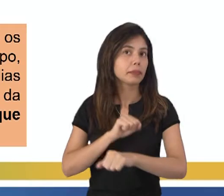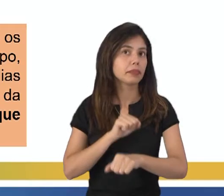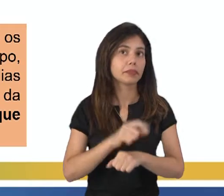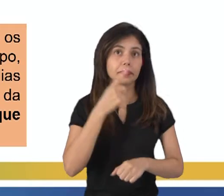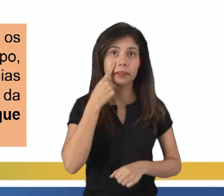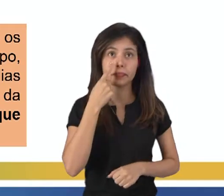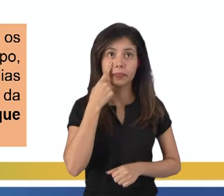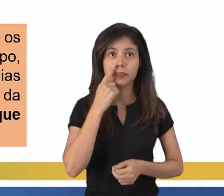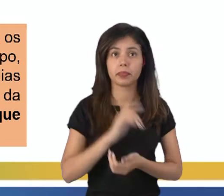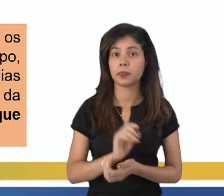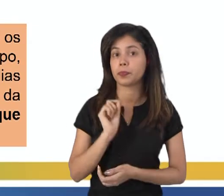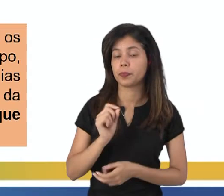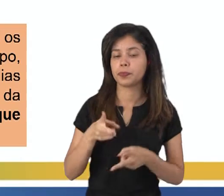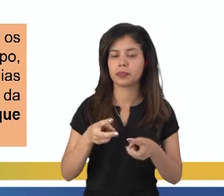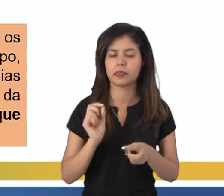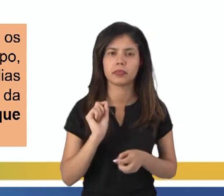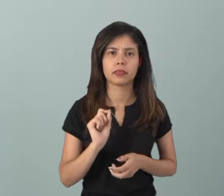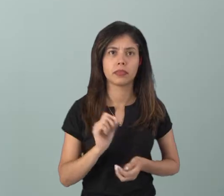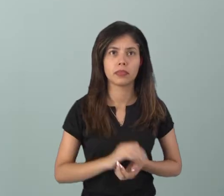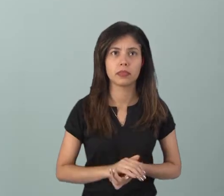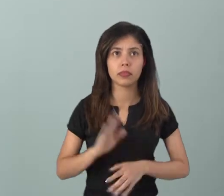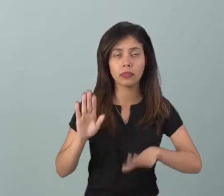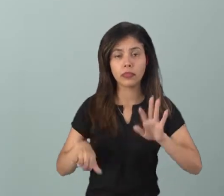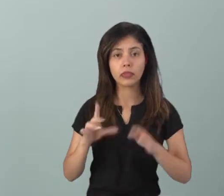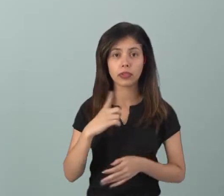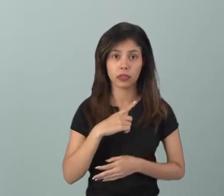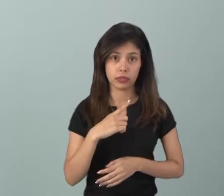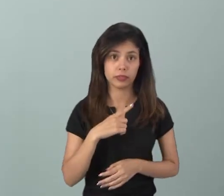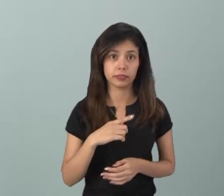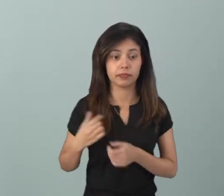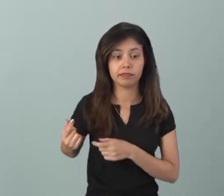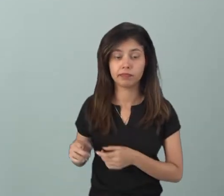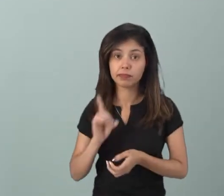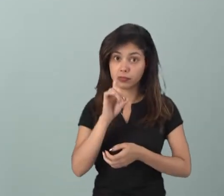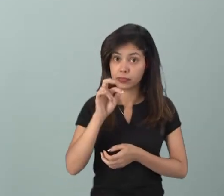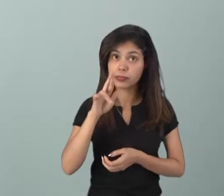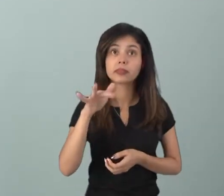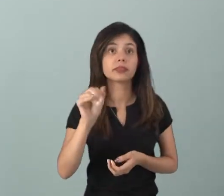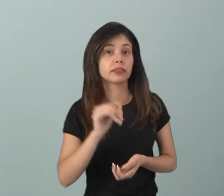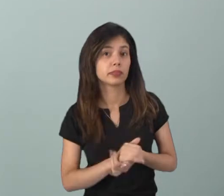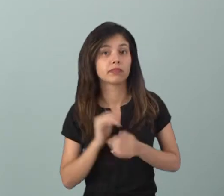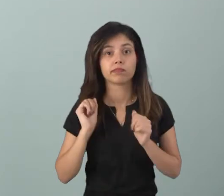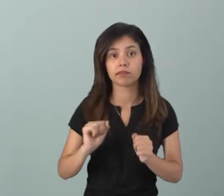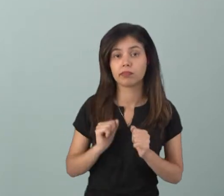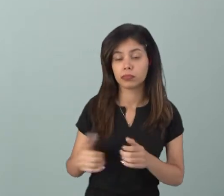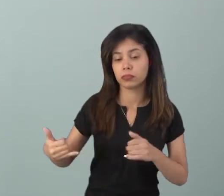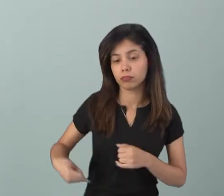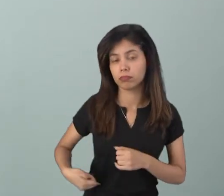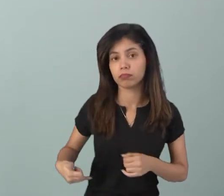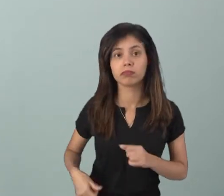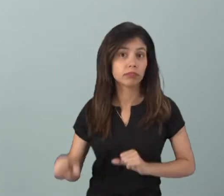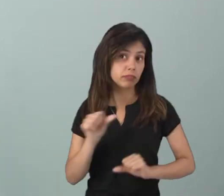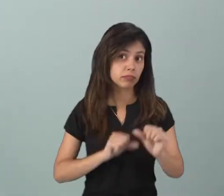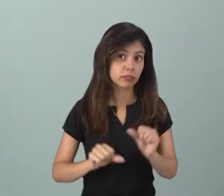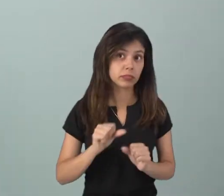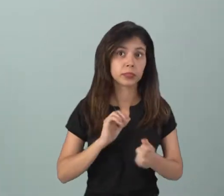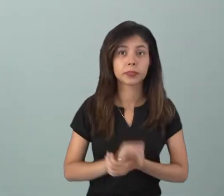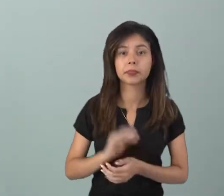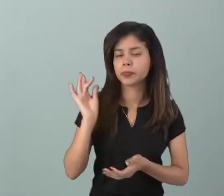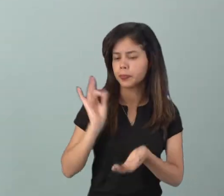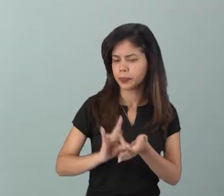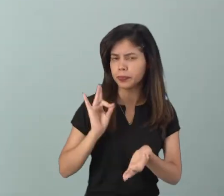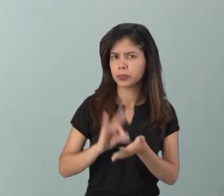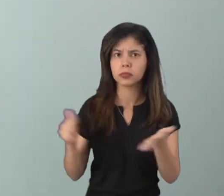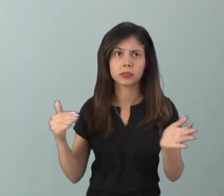lâmina e percebe o seguinte, que nem sempre houve essa defesa, de que as coisas poderiam sofrer transformações. Na